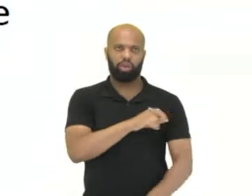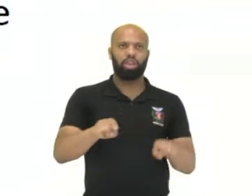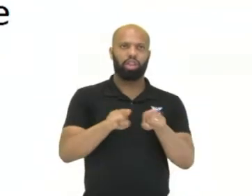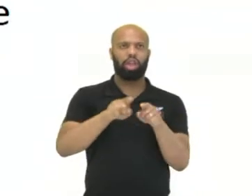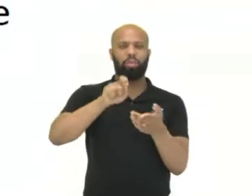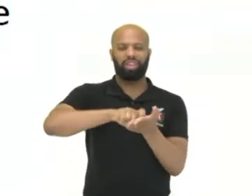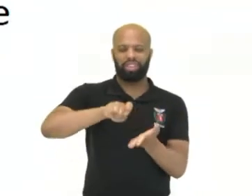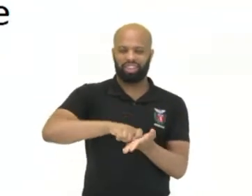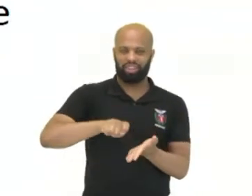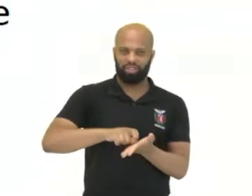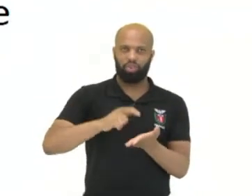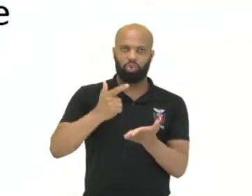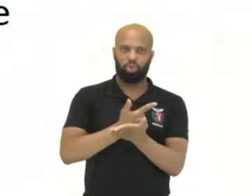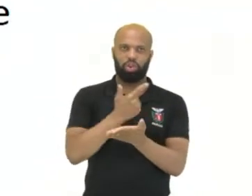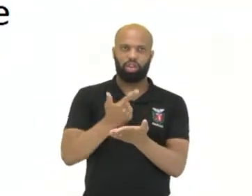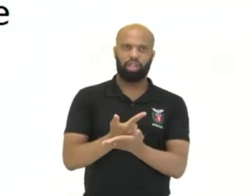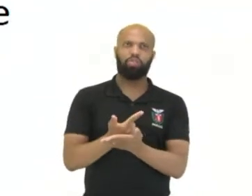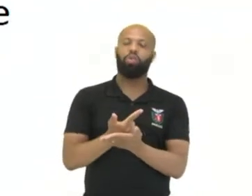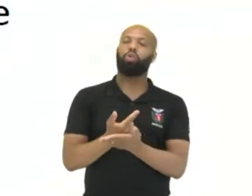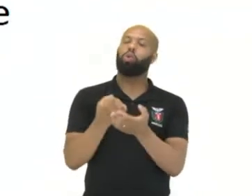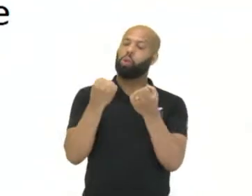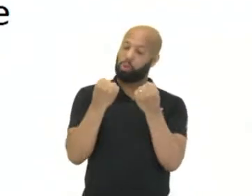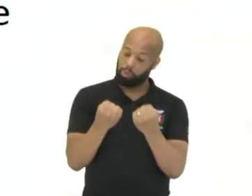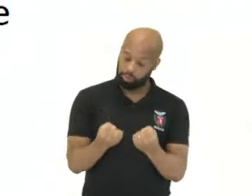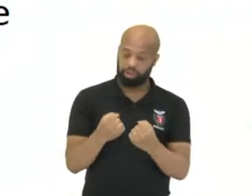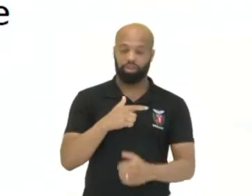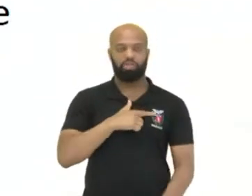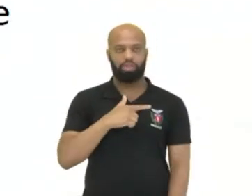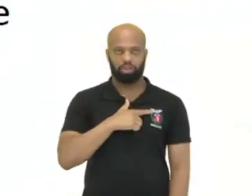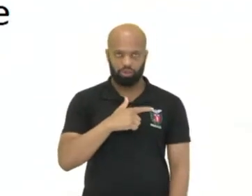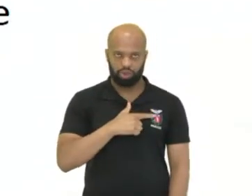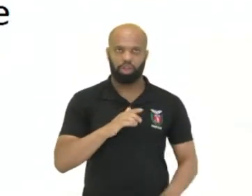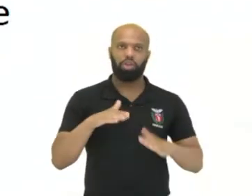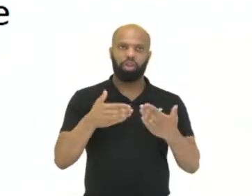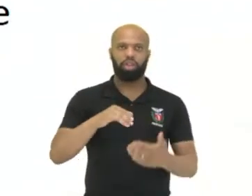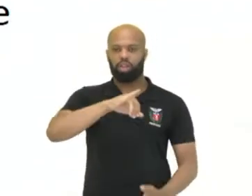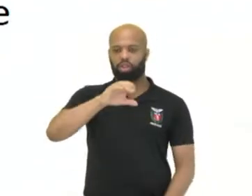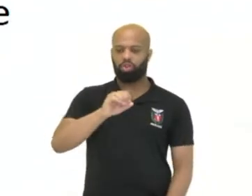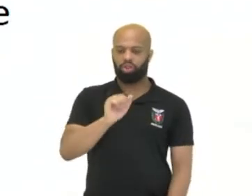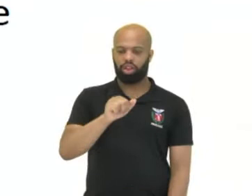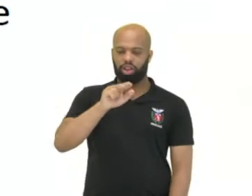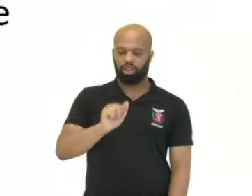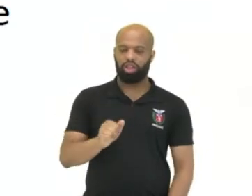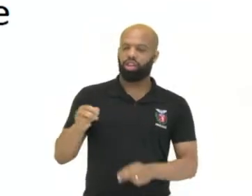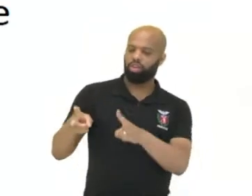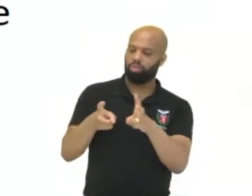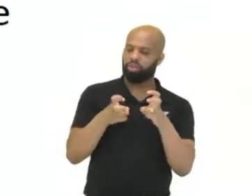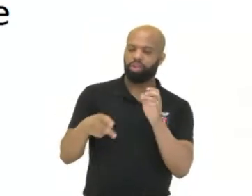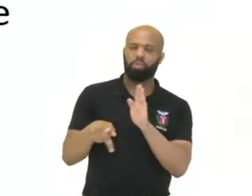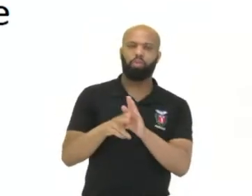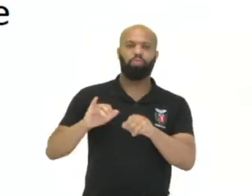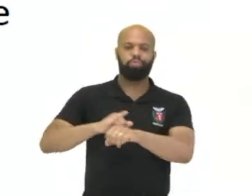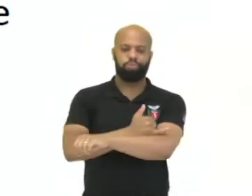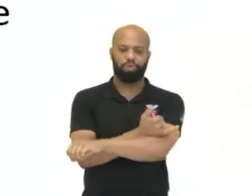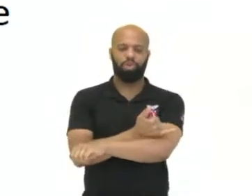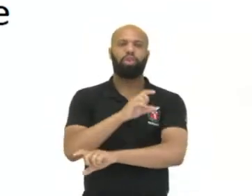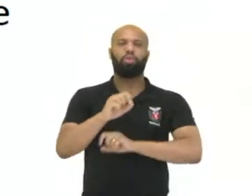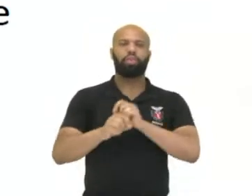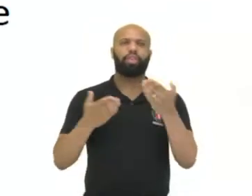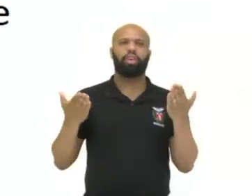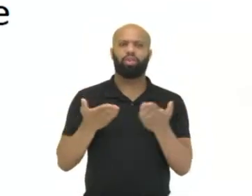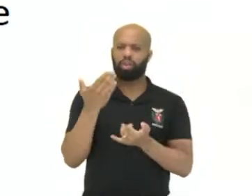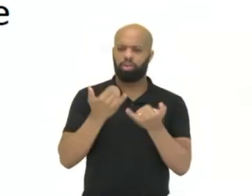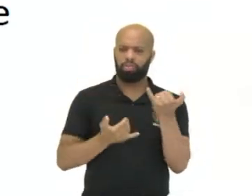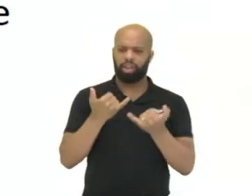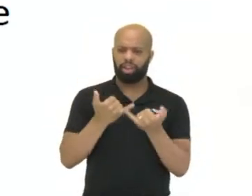da Feiura, editora PUC-Rio, Gramont 2006, Joana Novaes, observa que a gordura virou uma espécie